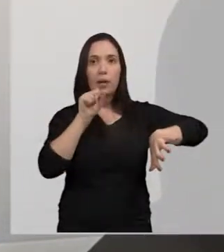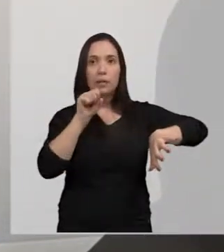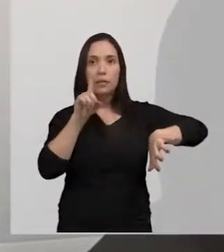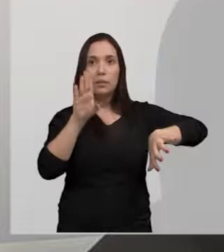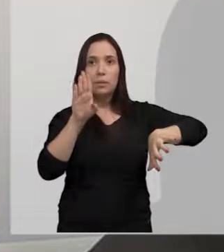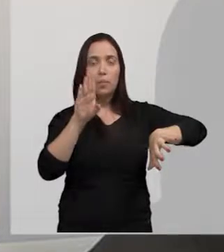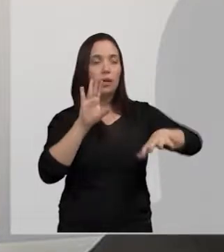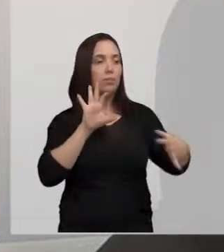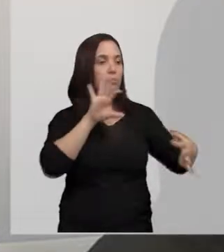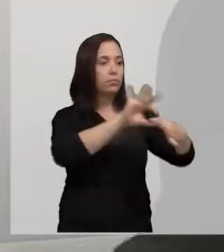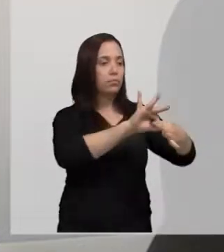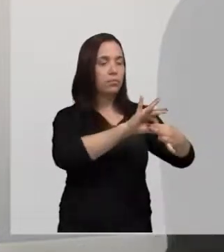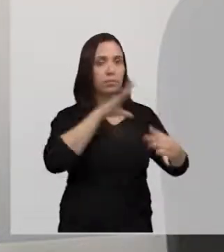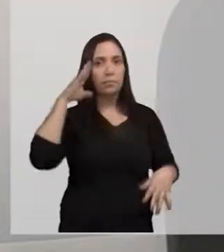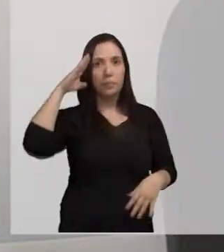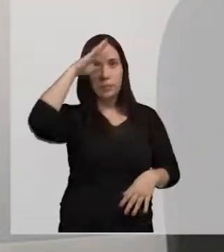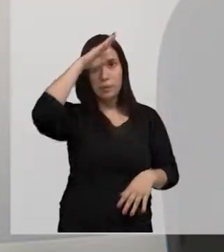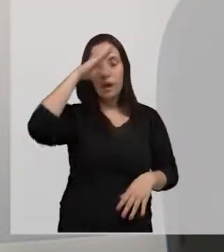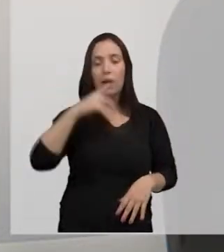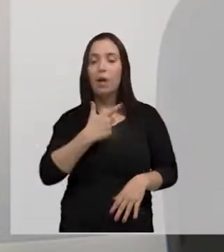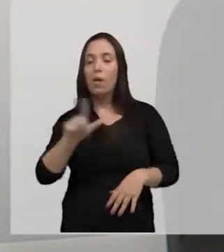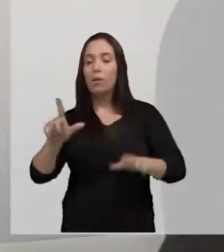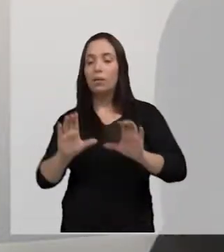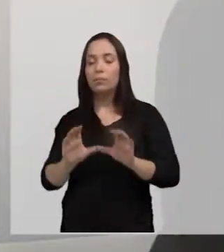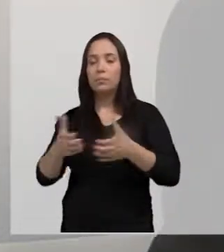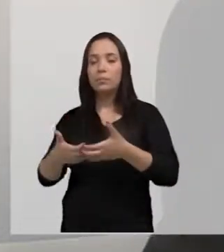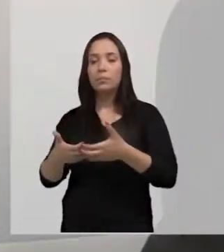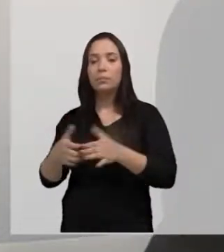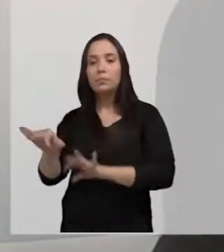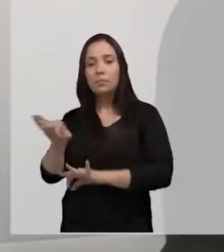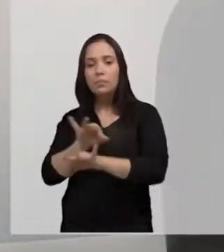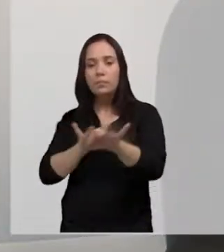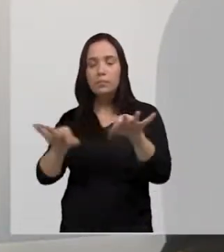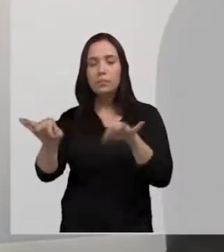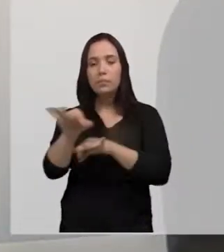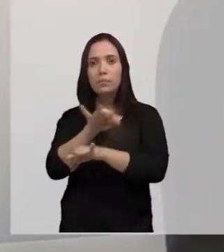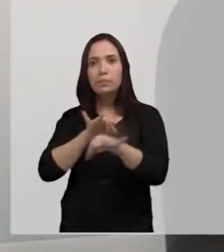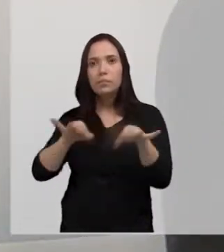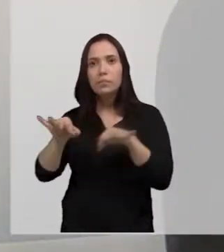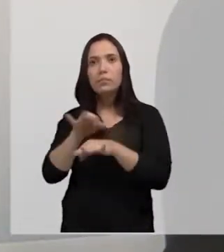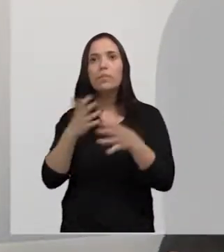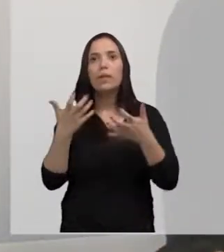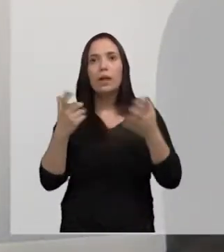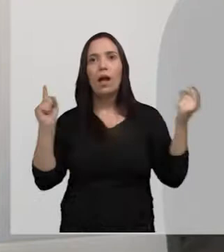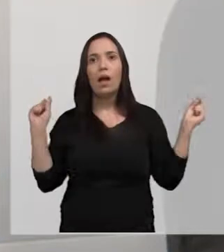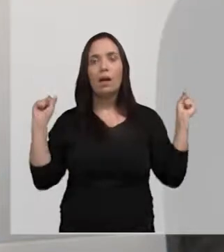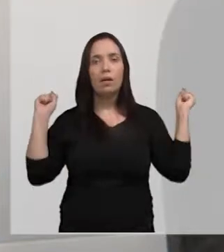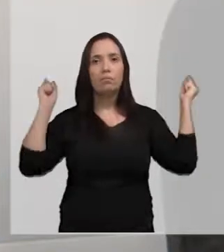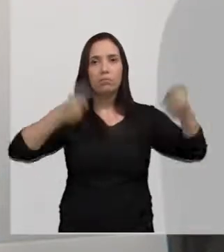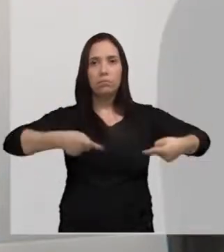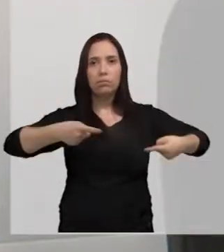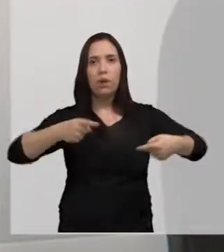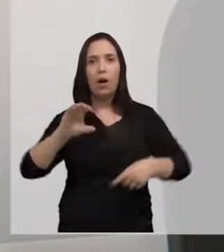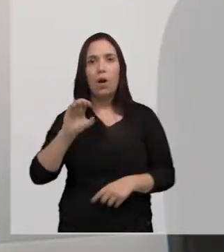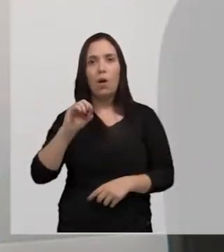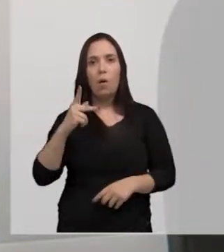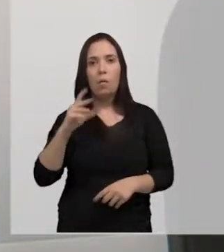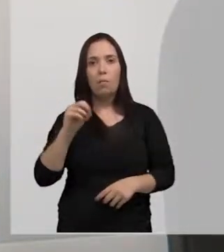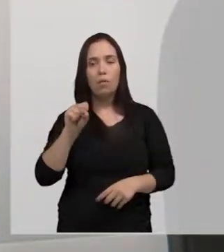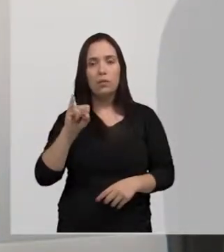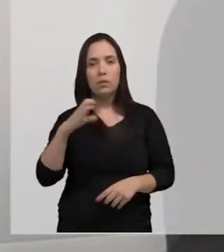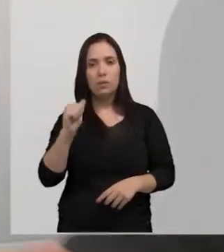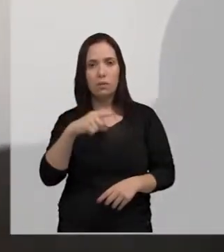esse assumir a presidência, e outro deve literalmente se organizar e se tornar oposição a Jair